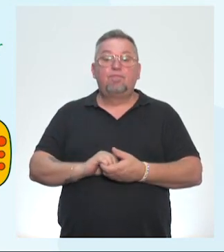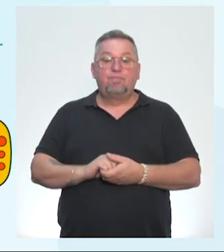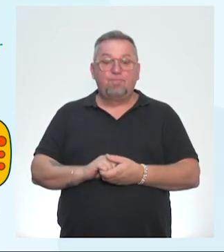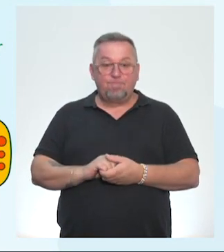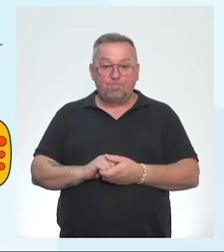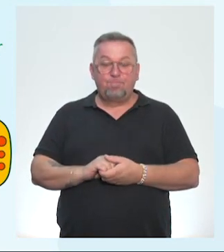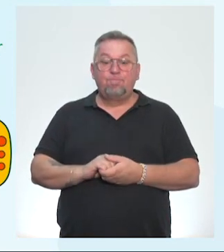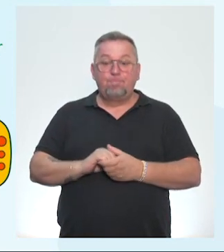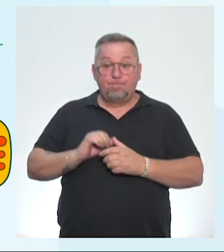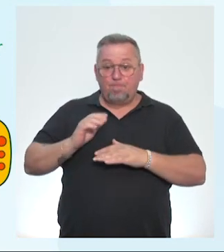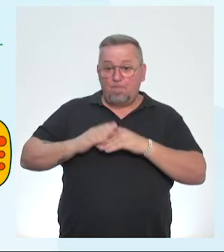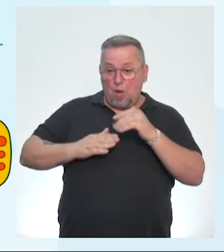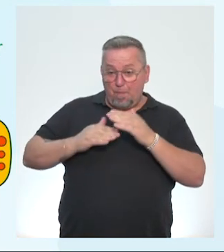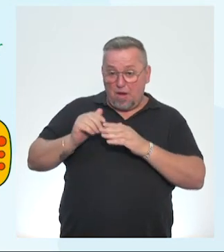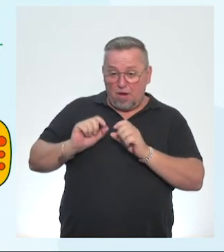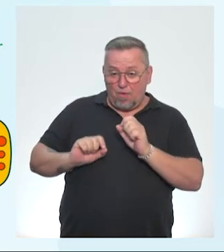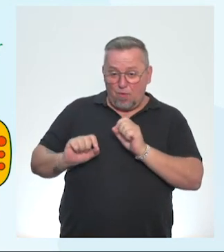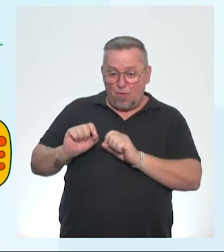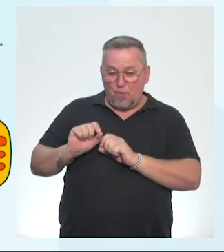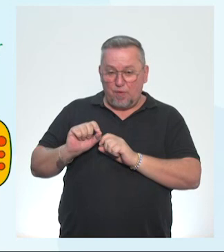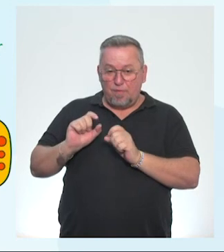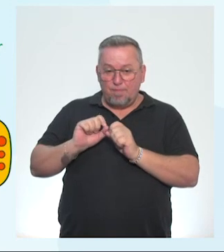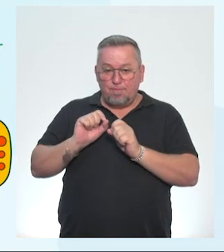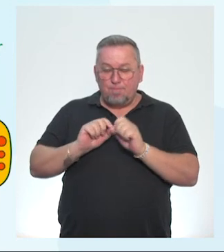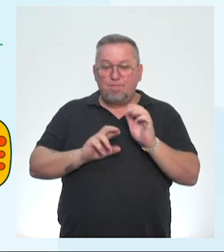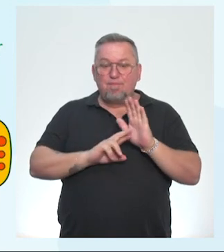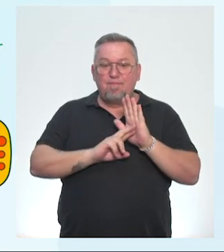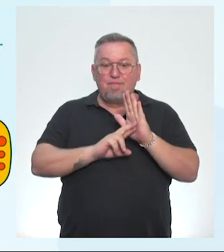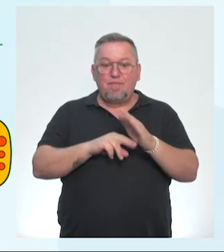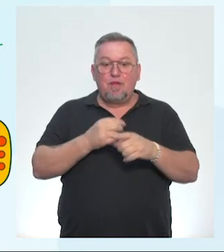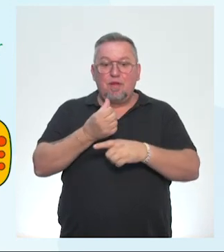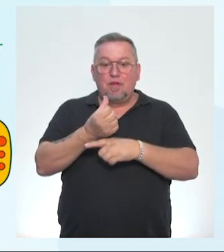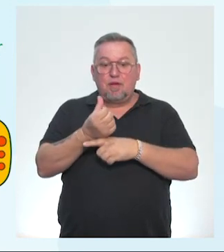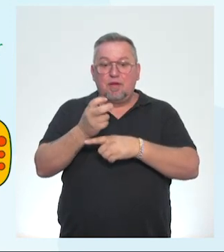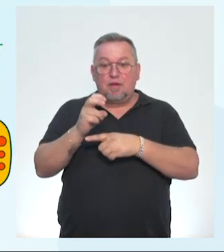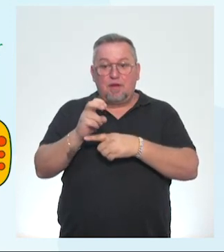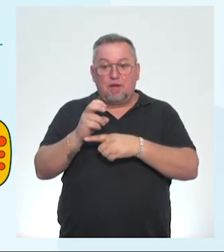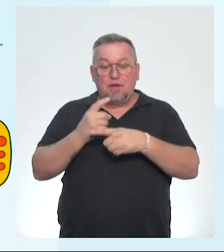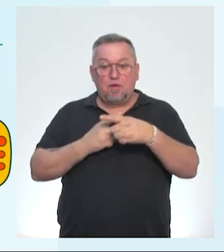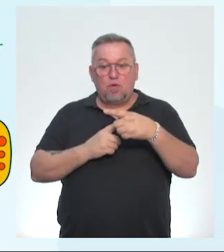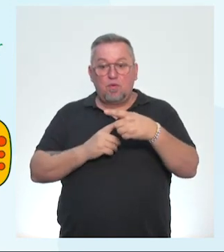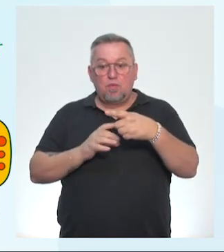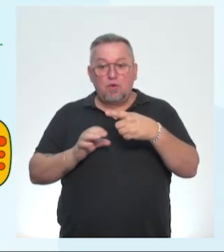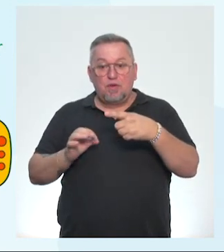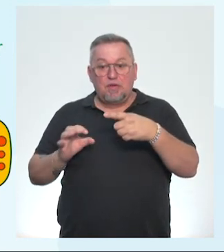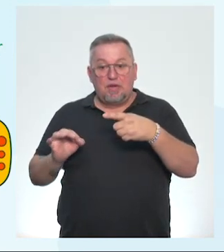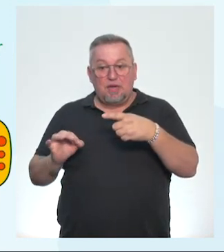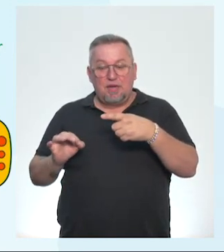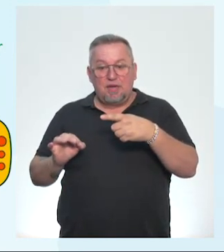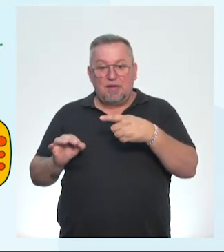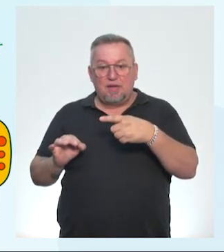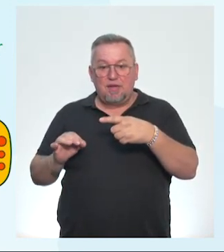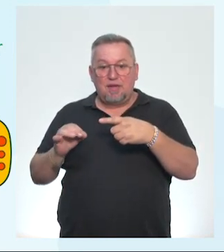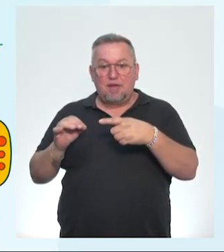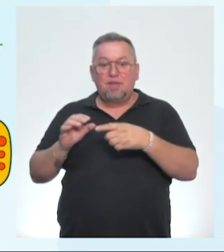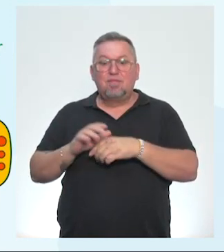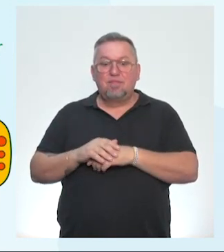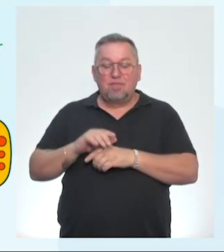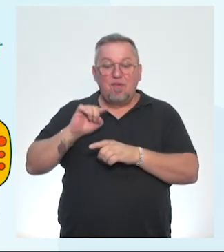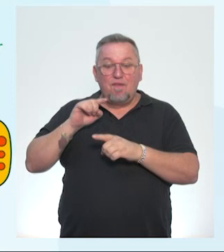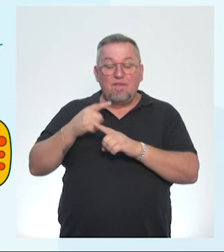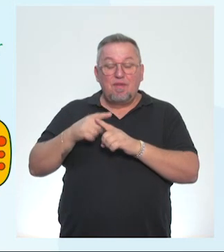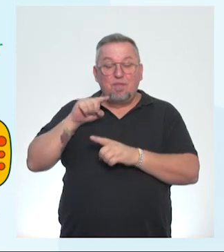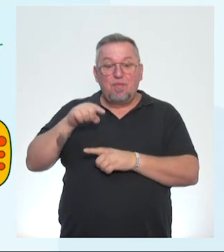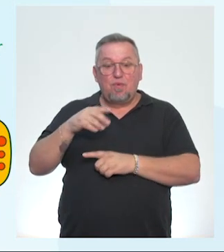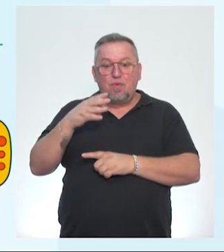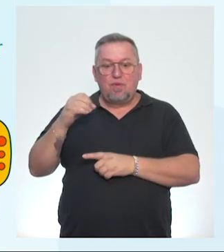1.400. Na prática, o que temos? Fizemos a representação centesimal, descrita aqui, multiplicamos por 1.400.